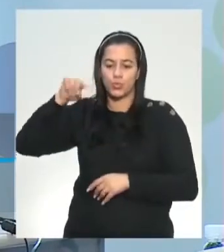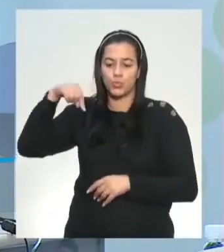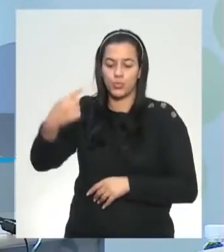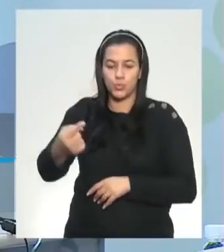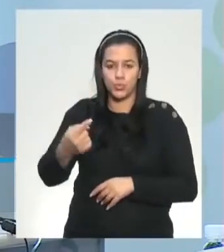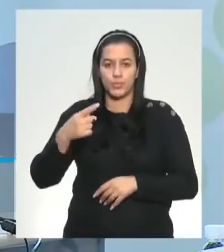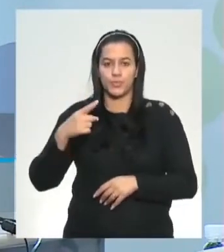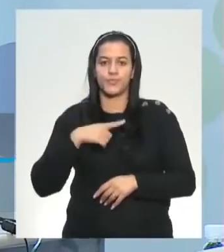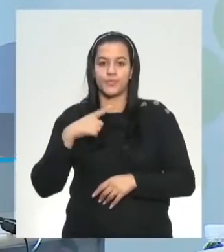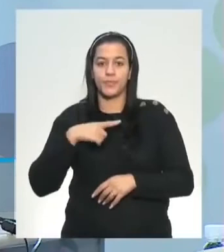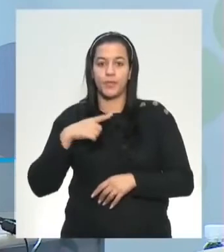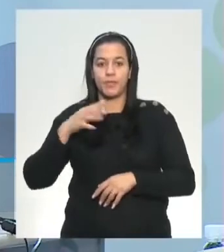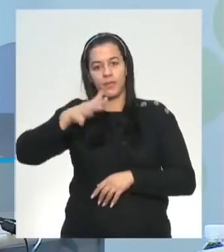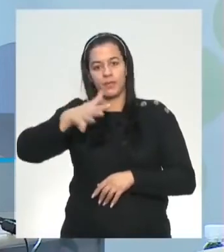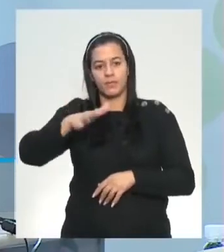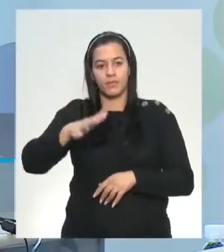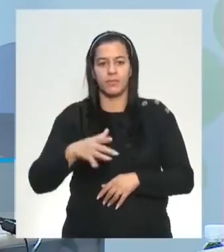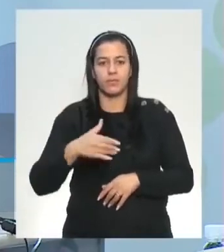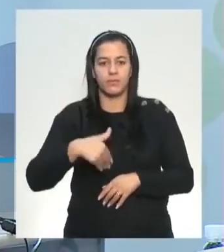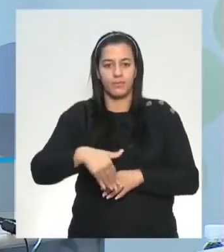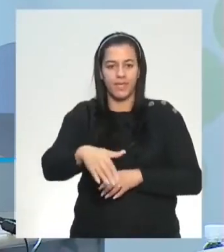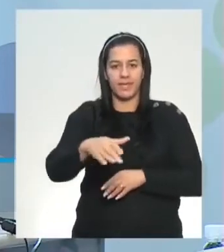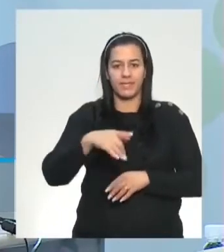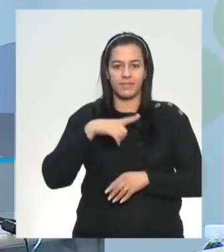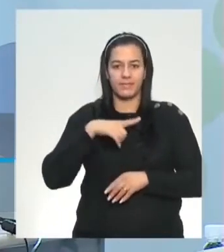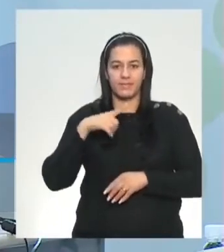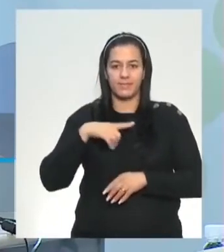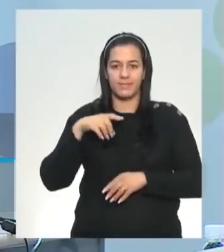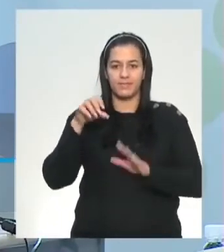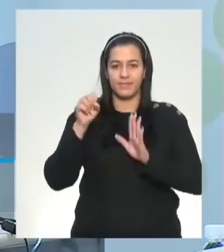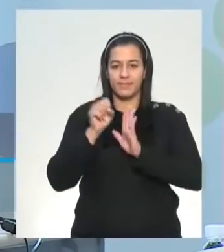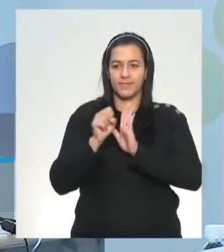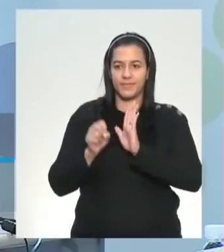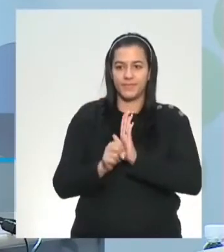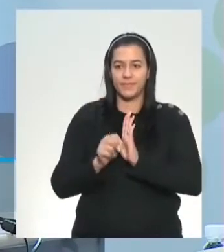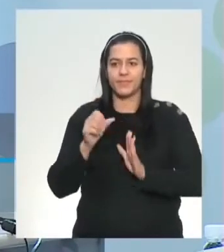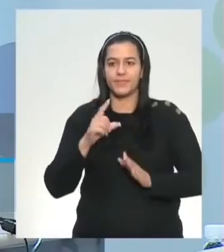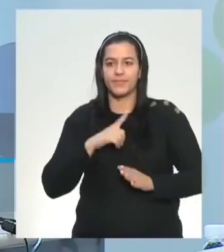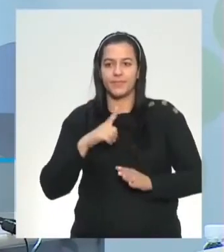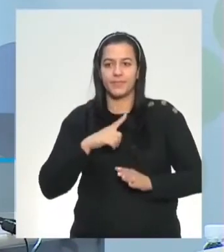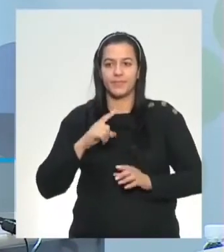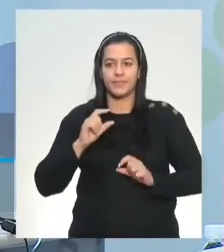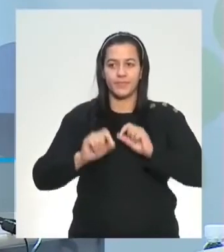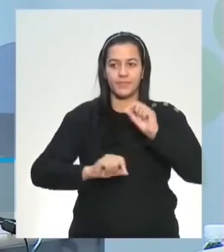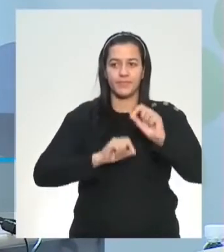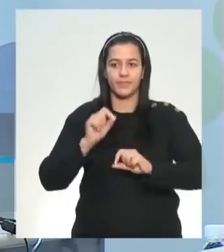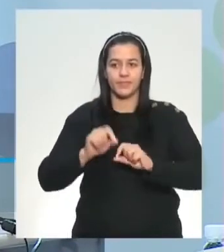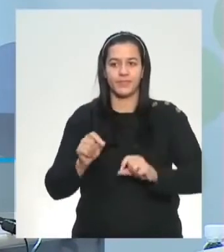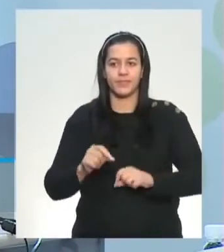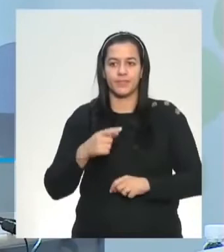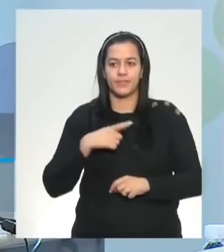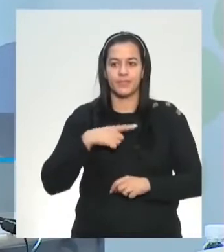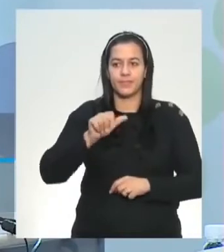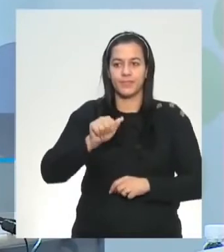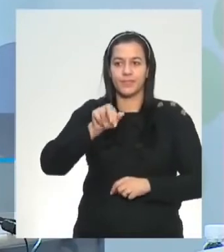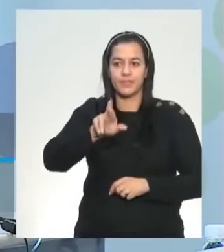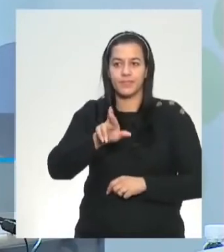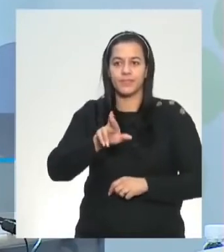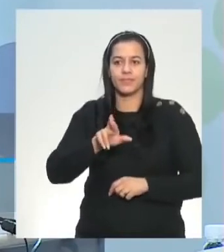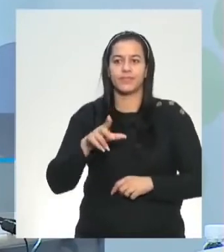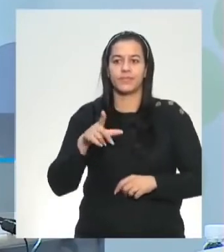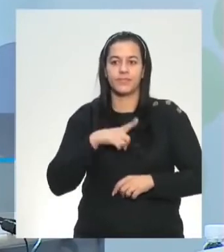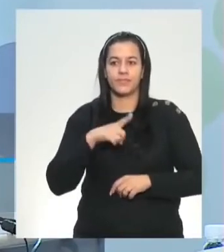pode prever daqui a um século, através dessas imagens e do movimento das massas de ar, né? Mas não quer dizer que vai ser